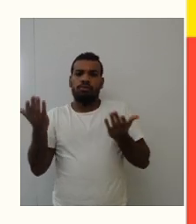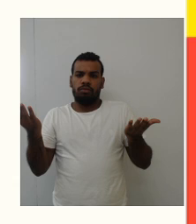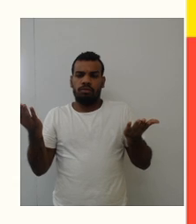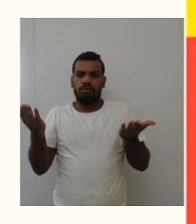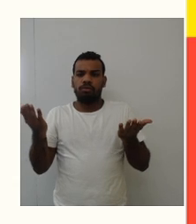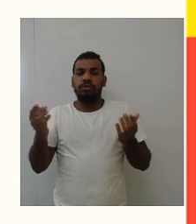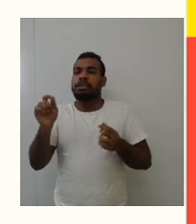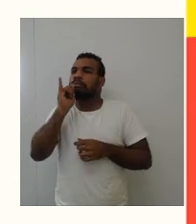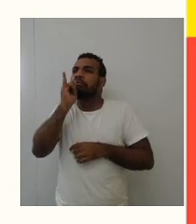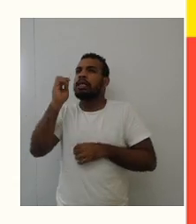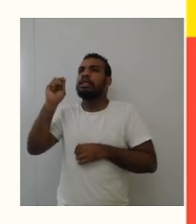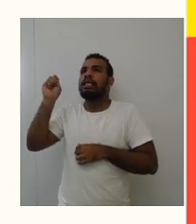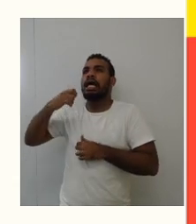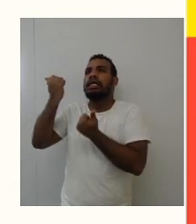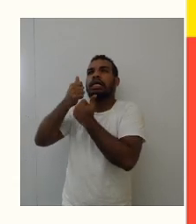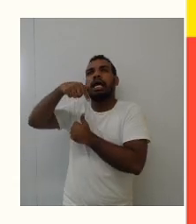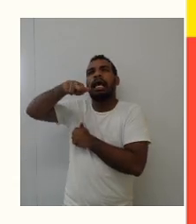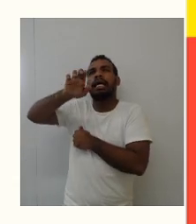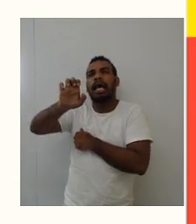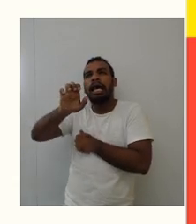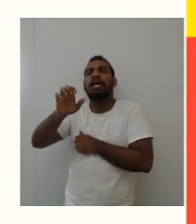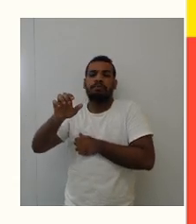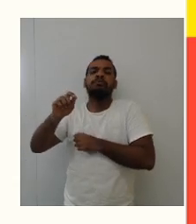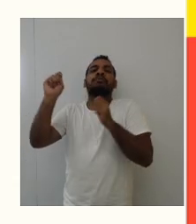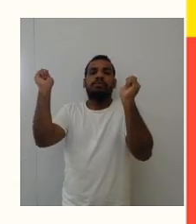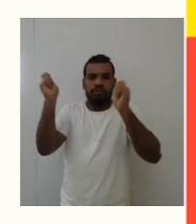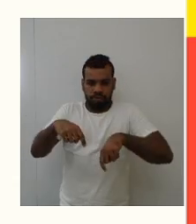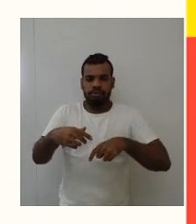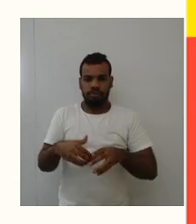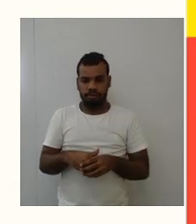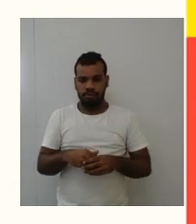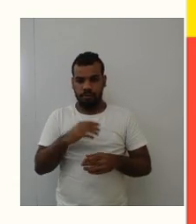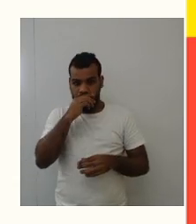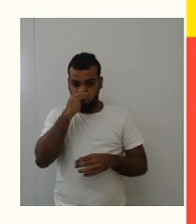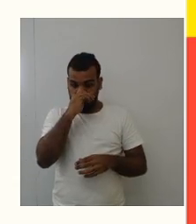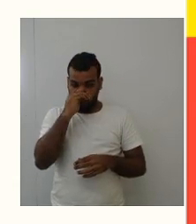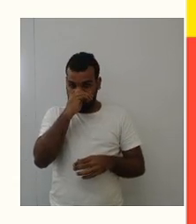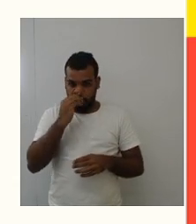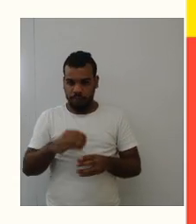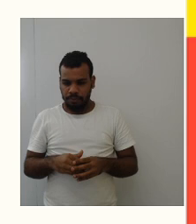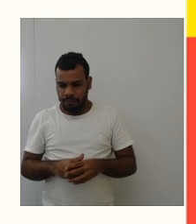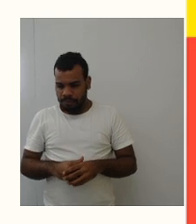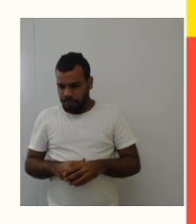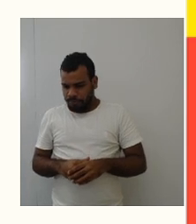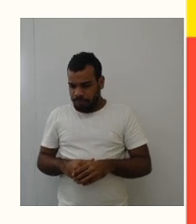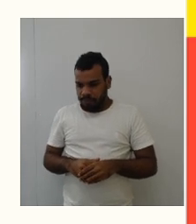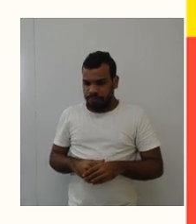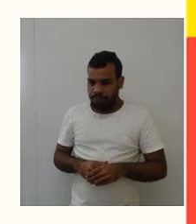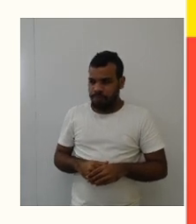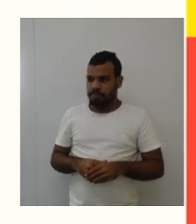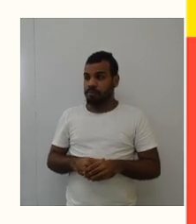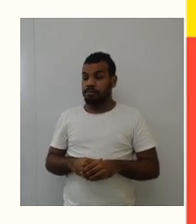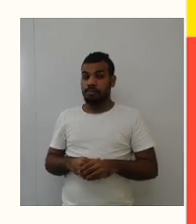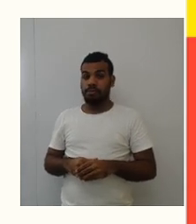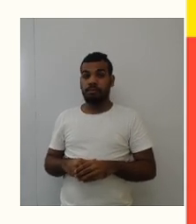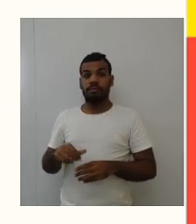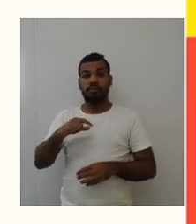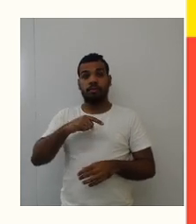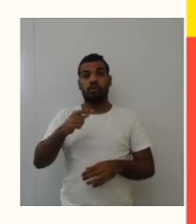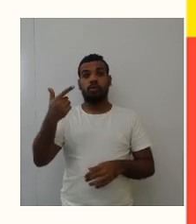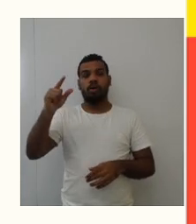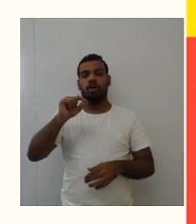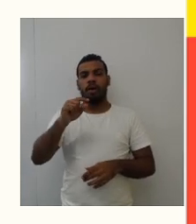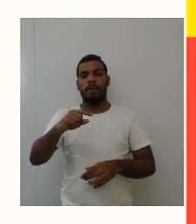o onde, certo? Então reflete no uso do onde, o uso do onde. Bom, a gente tem outro exemplo também que traz a ideia do